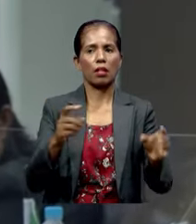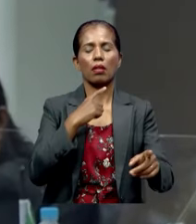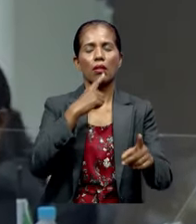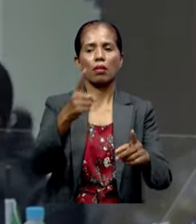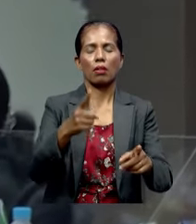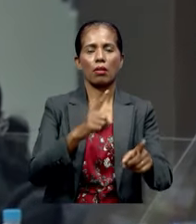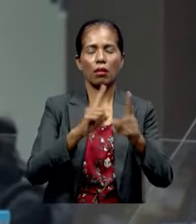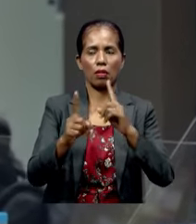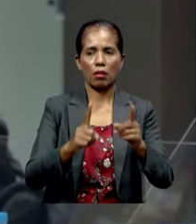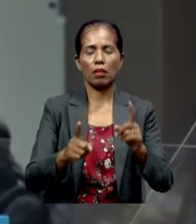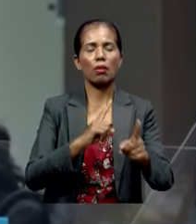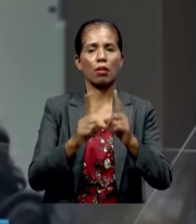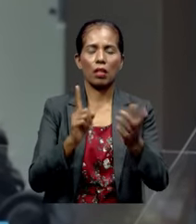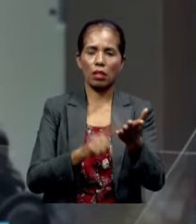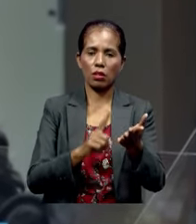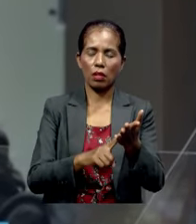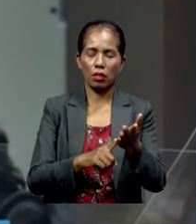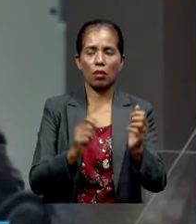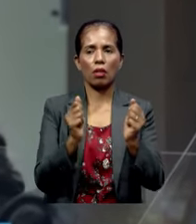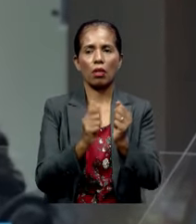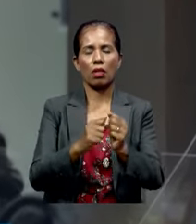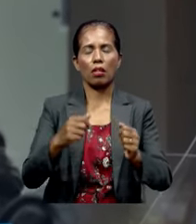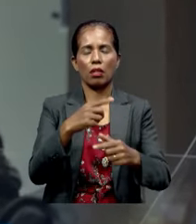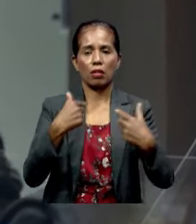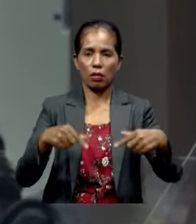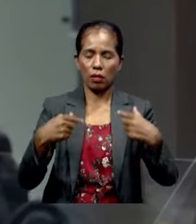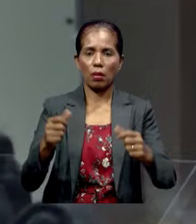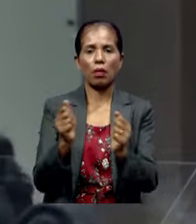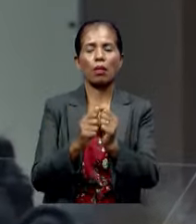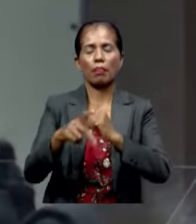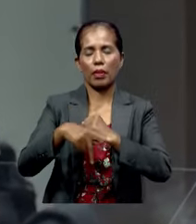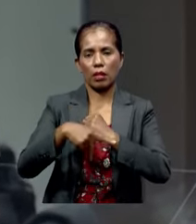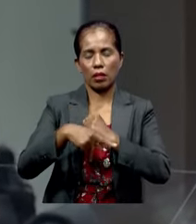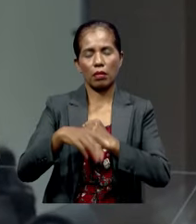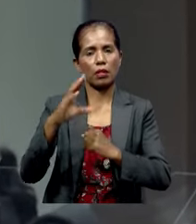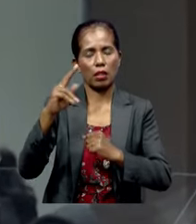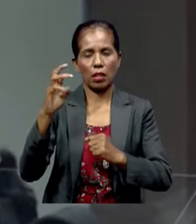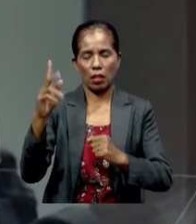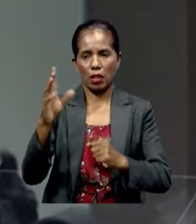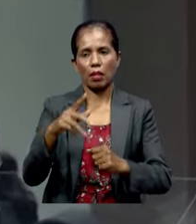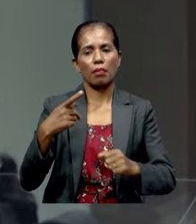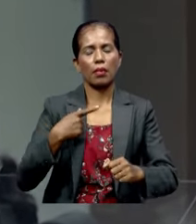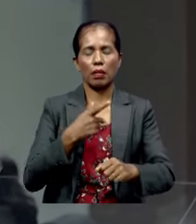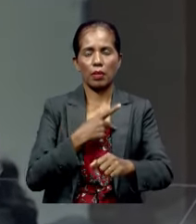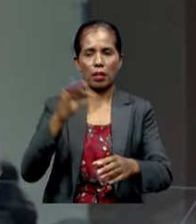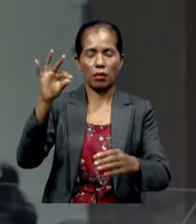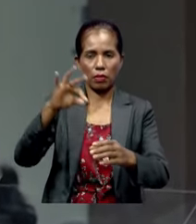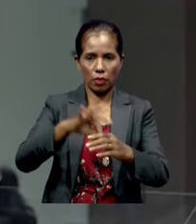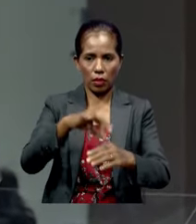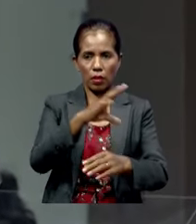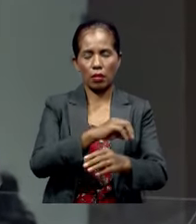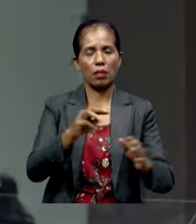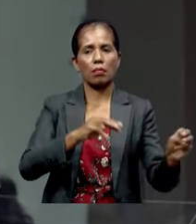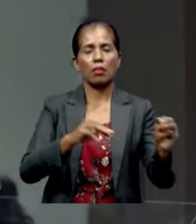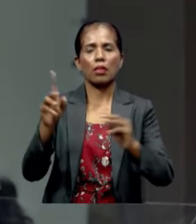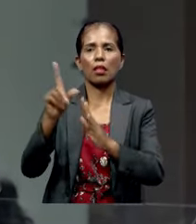hakilar malu, no haksesuk malu, ho deputado Sira o si bancada CNRT. Mas que nune Parlamento Nasional consegue halo votação final global, ba alteração